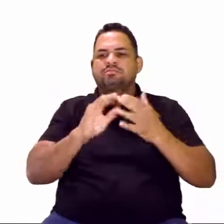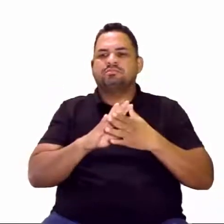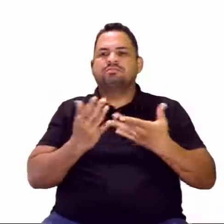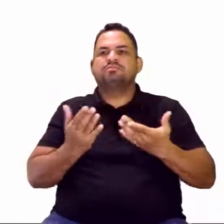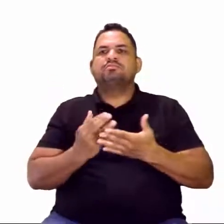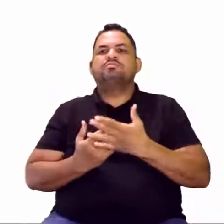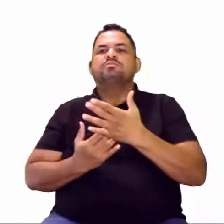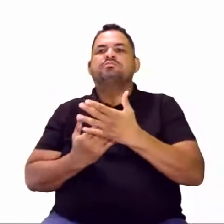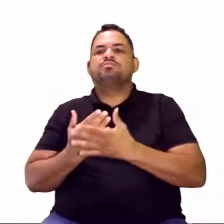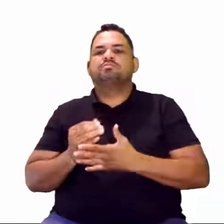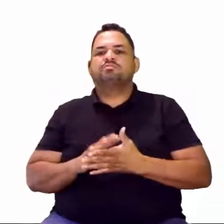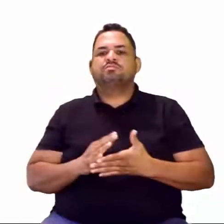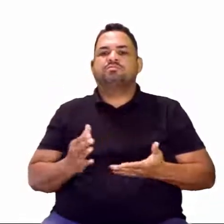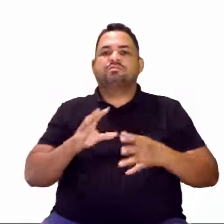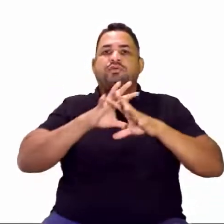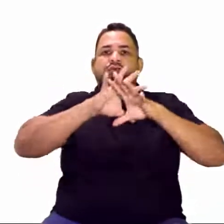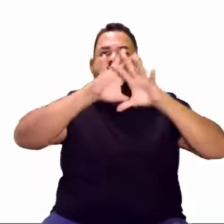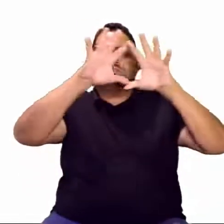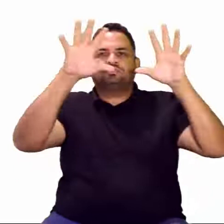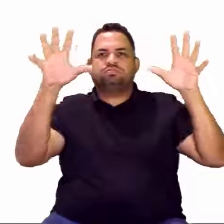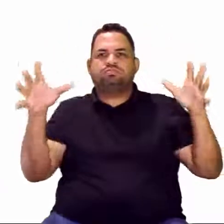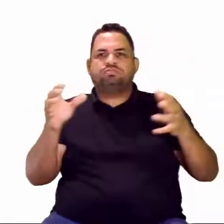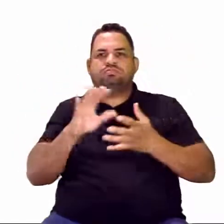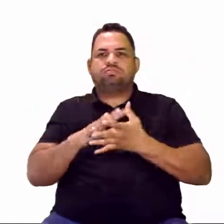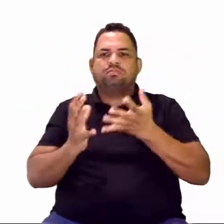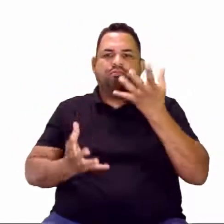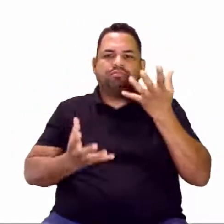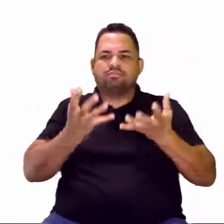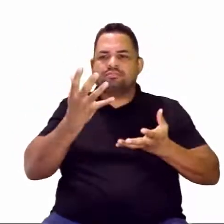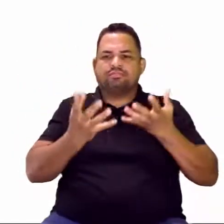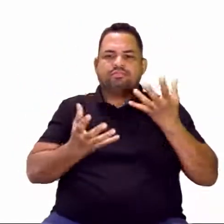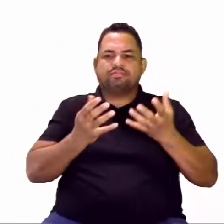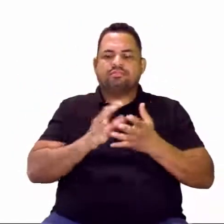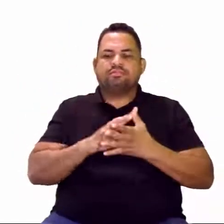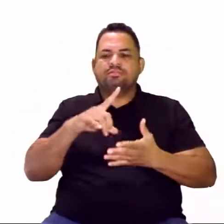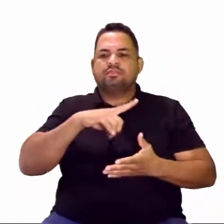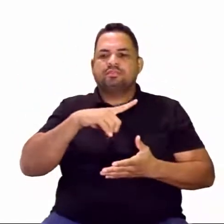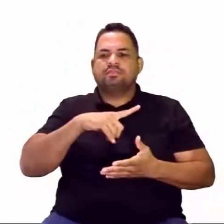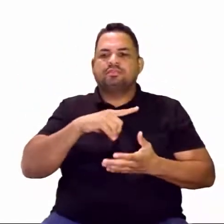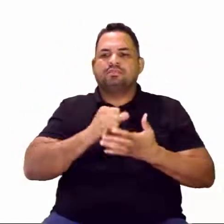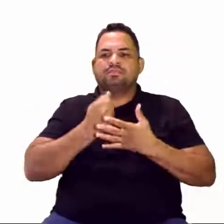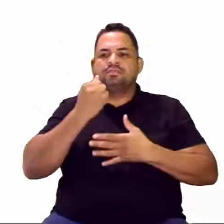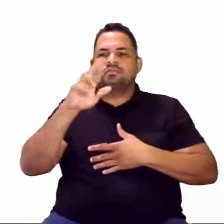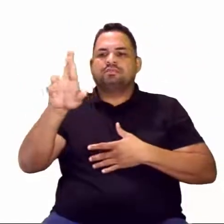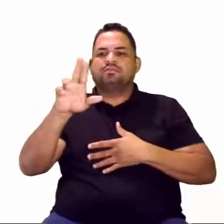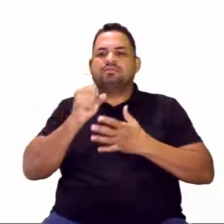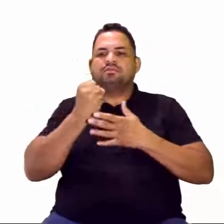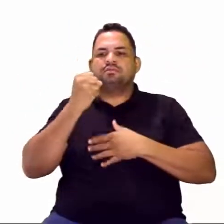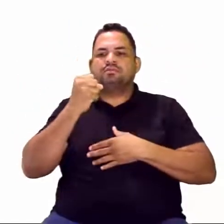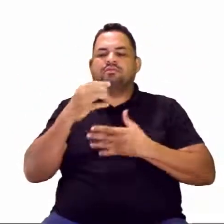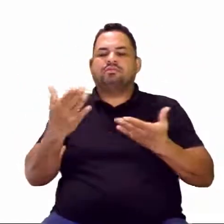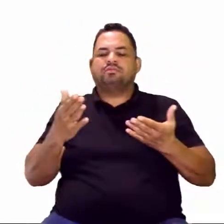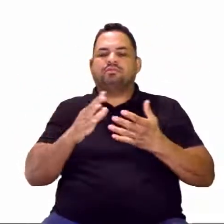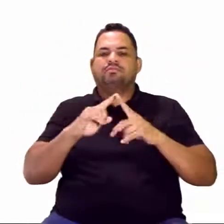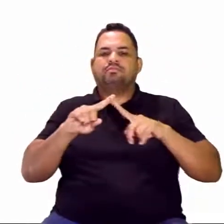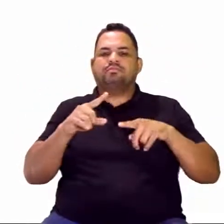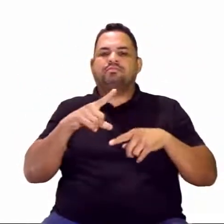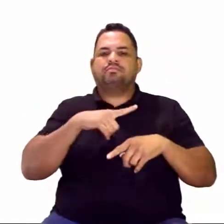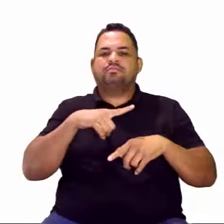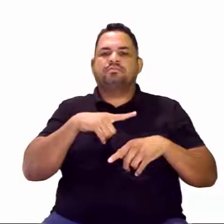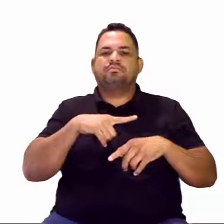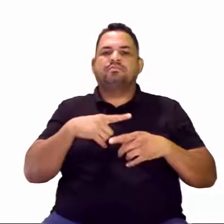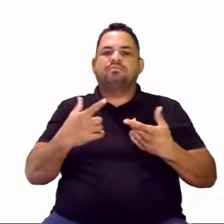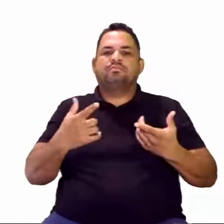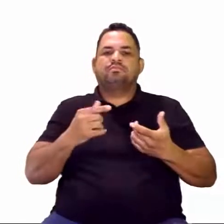tem ali, resultado de queima, de combustão, você tem o ar atmosférico, mas você